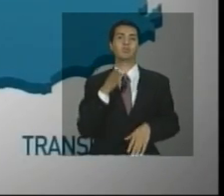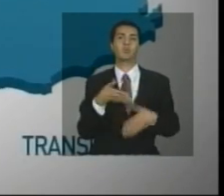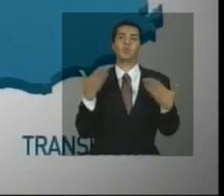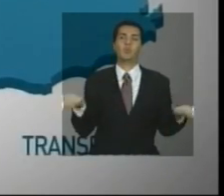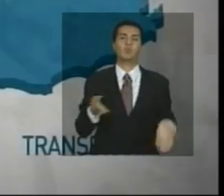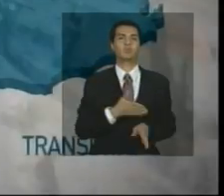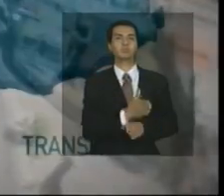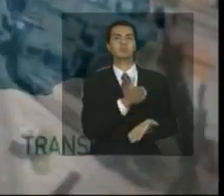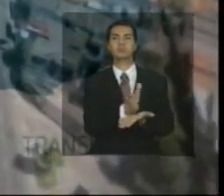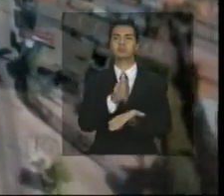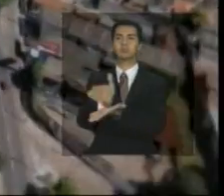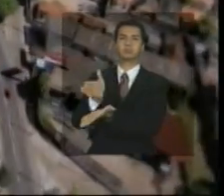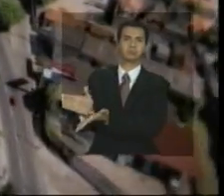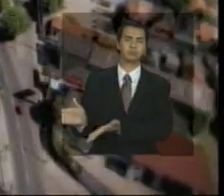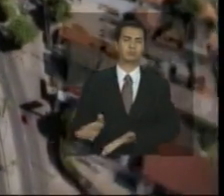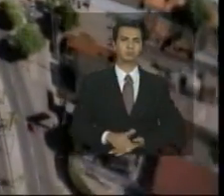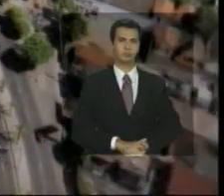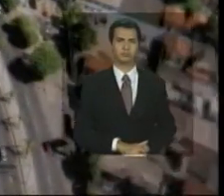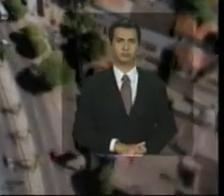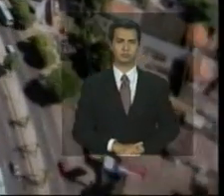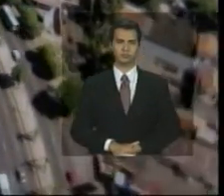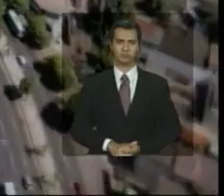se locomover.